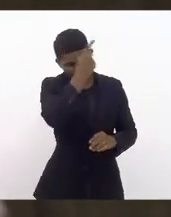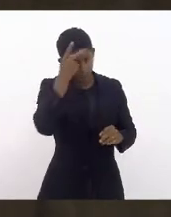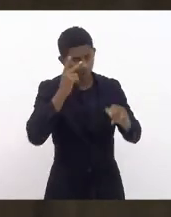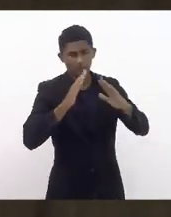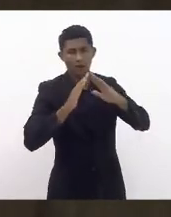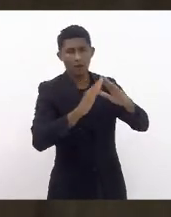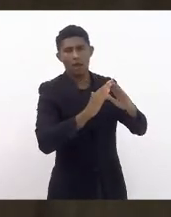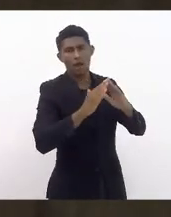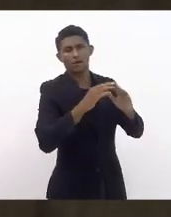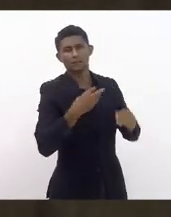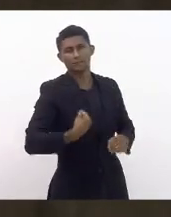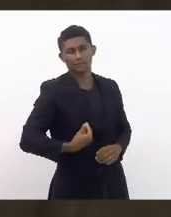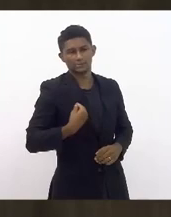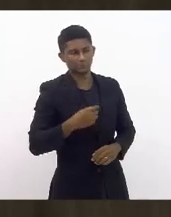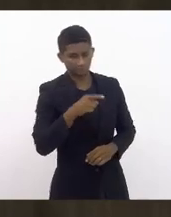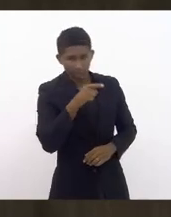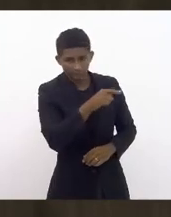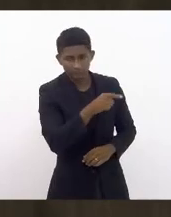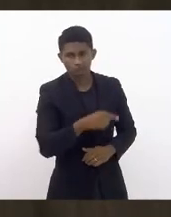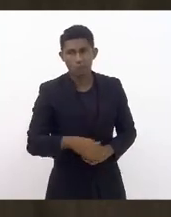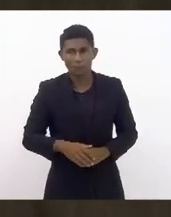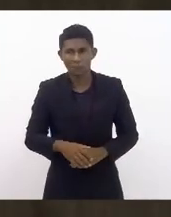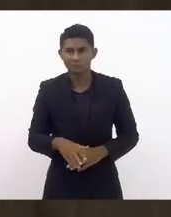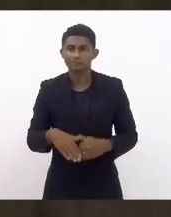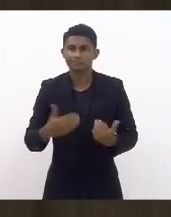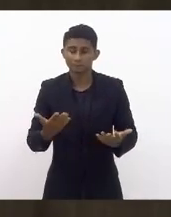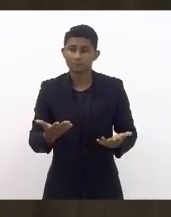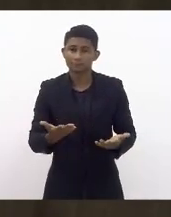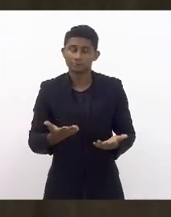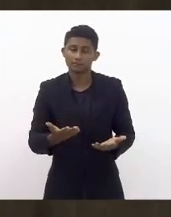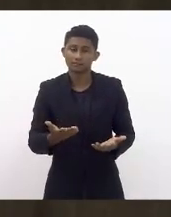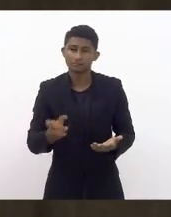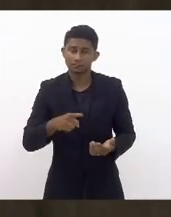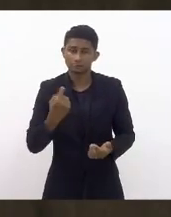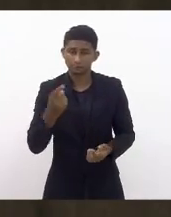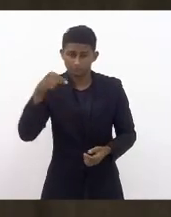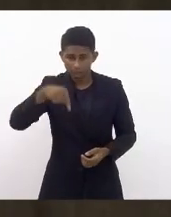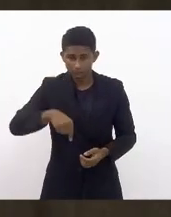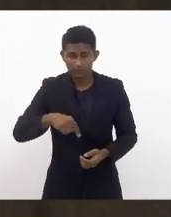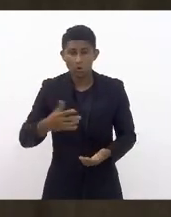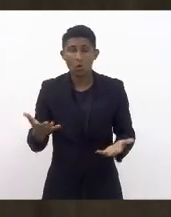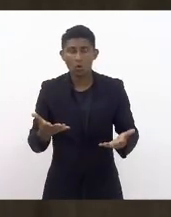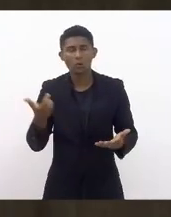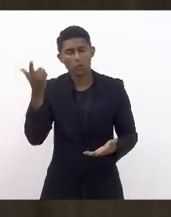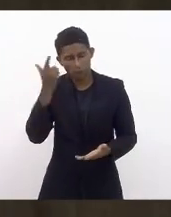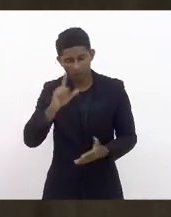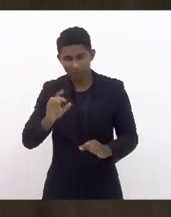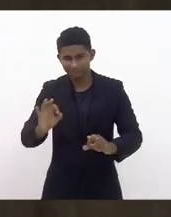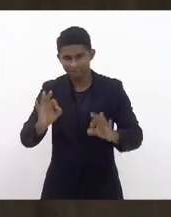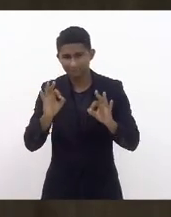Baixada Fluminense. Então, é isso que nós fizemos na data de hoje.